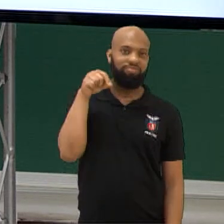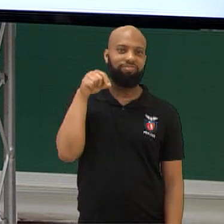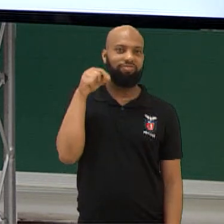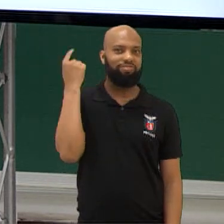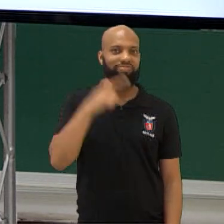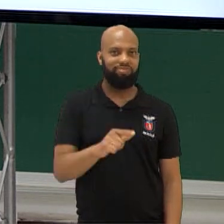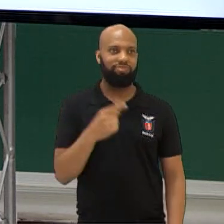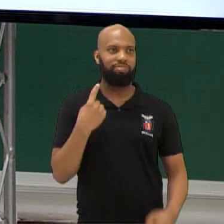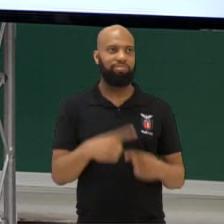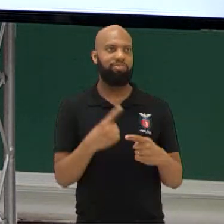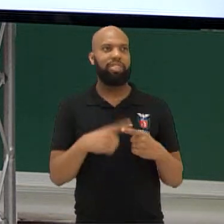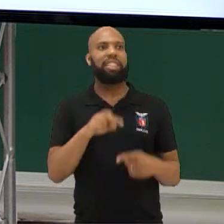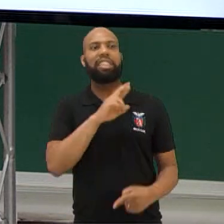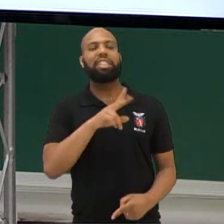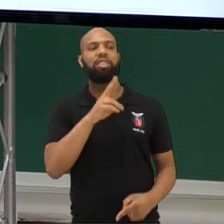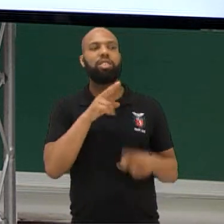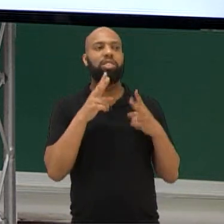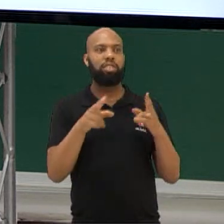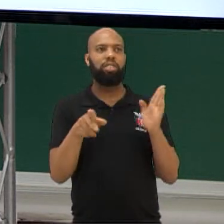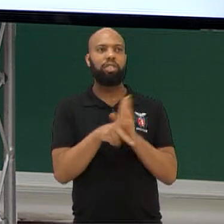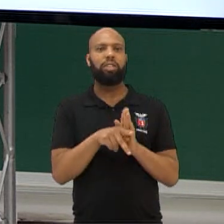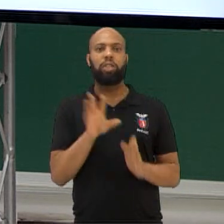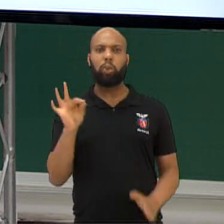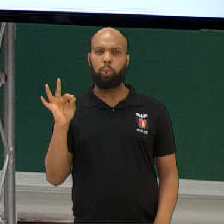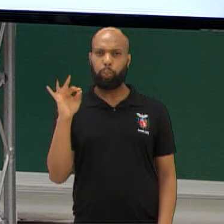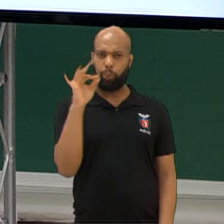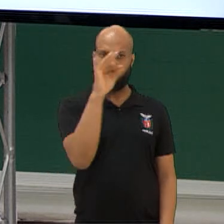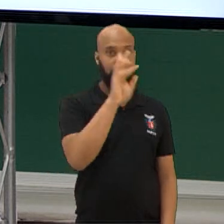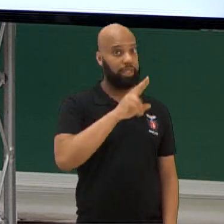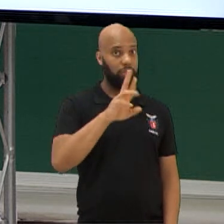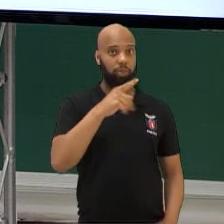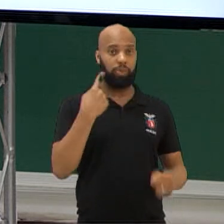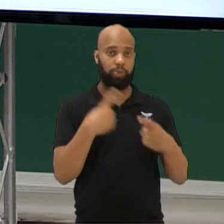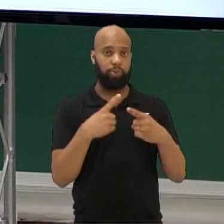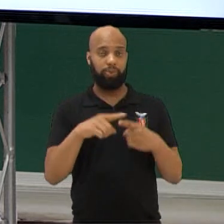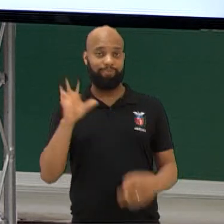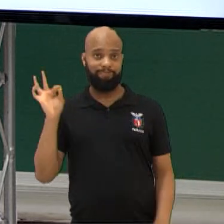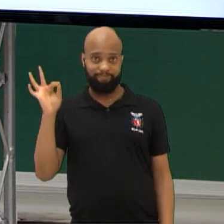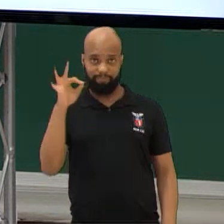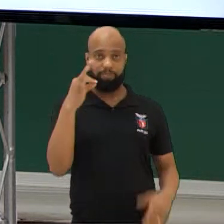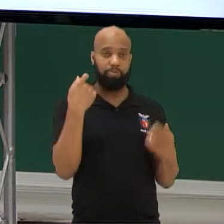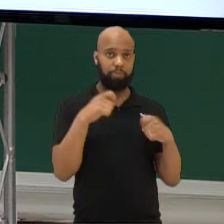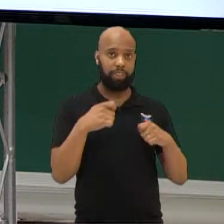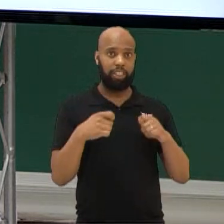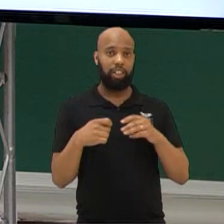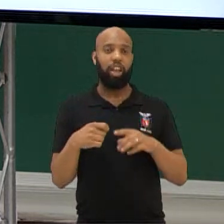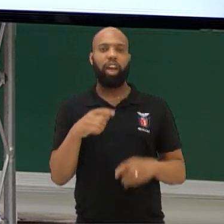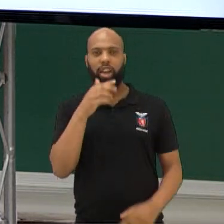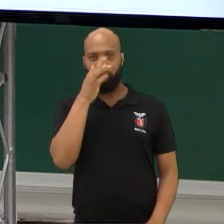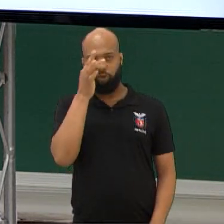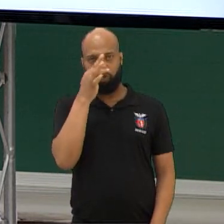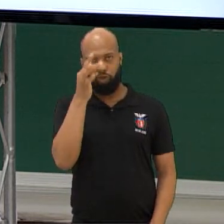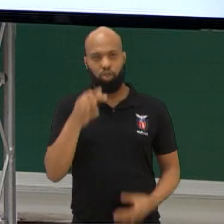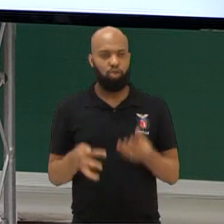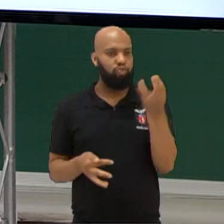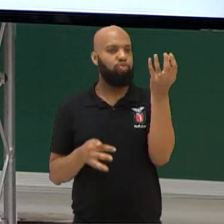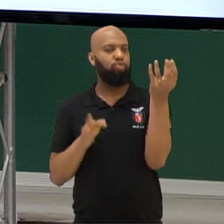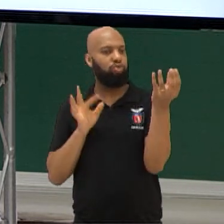de um beija-flor que vai estar utilizando o néctar, tá? Mas ele já tem essa estrutura para